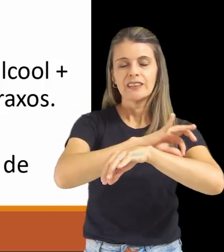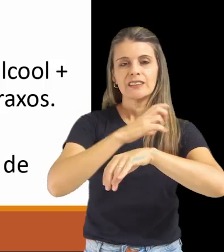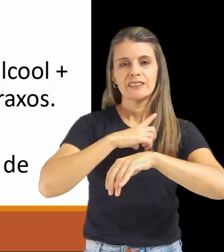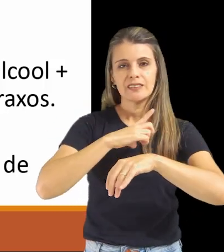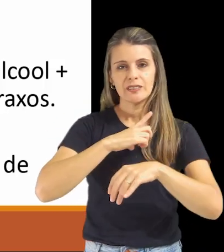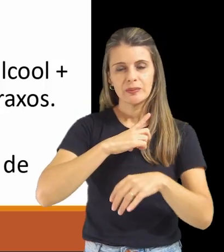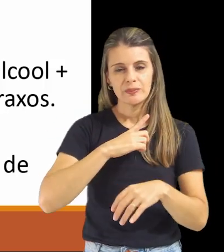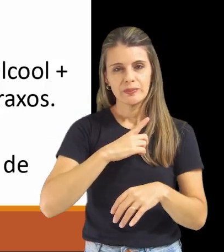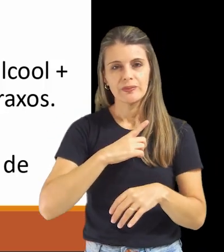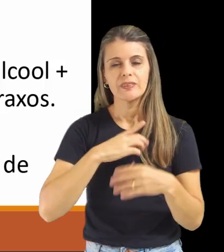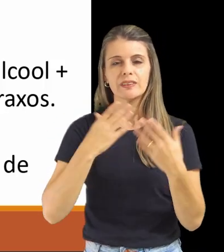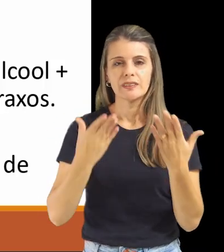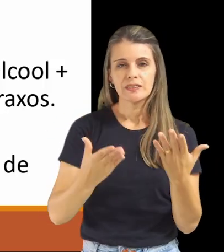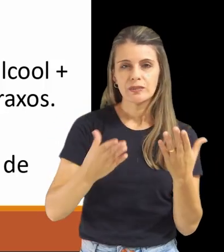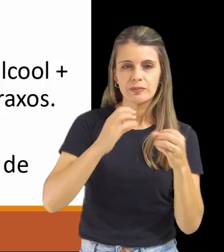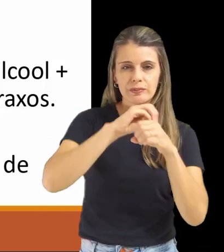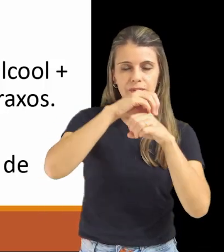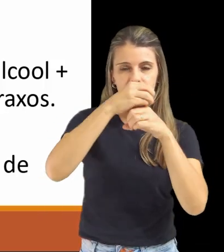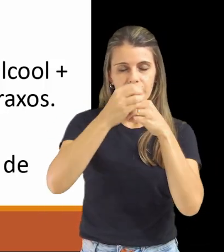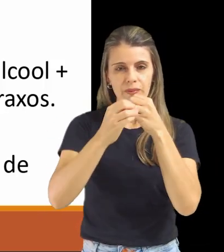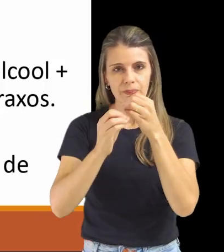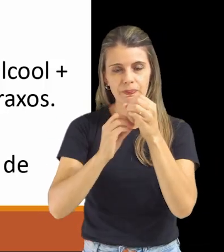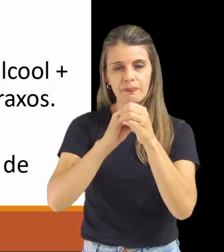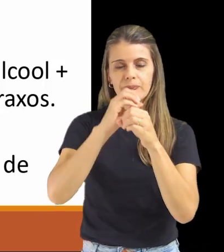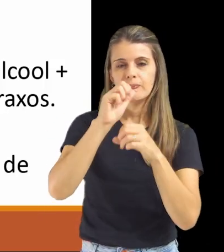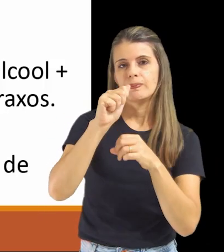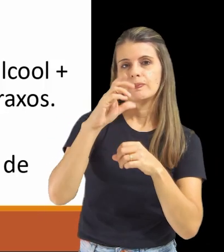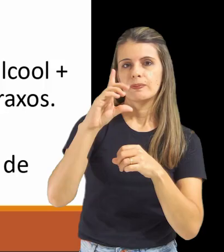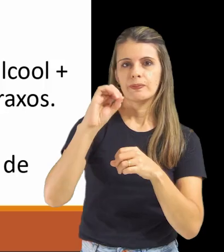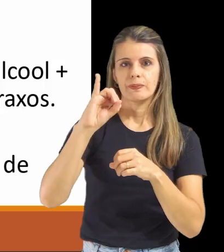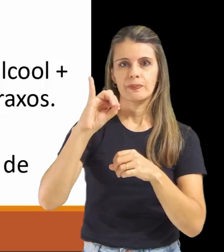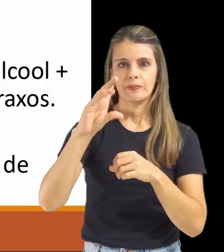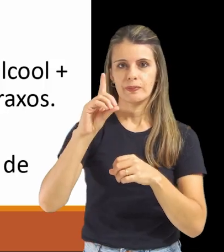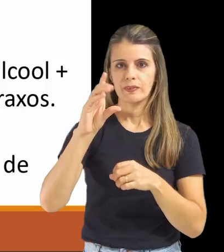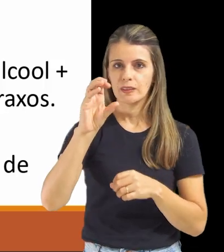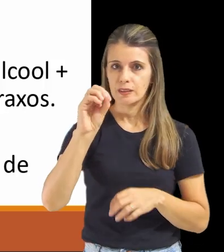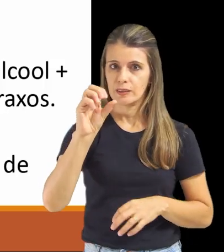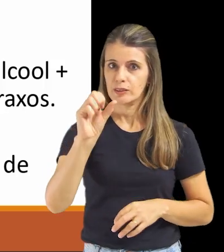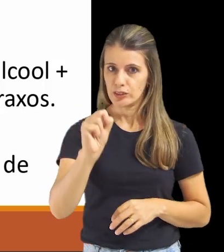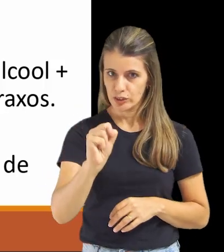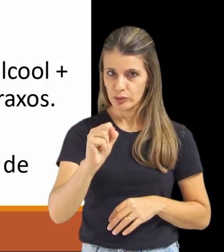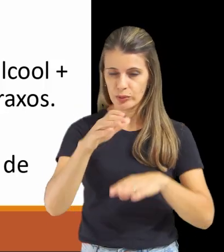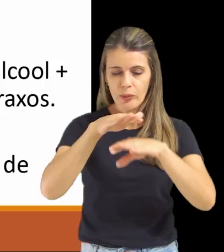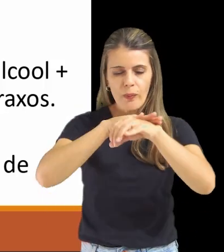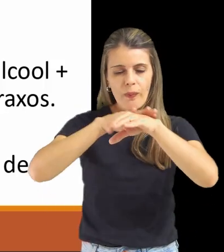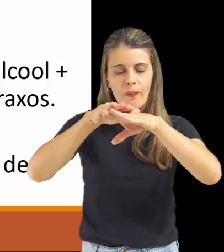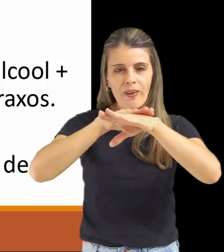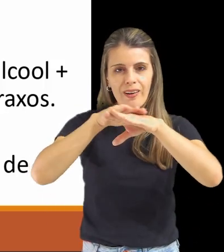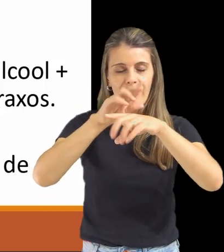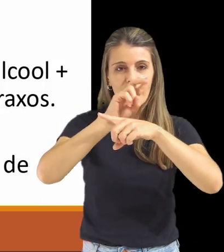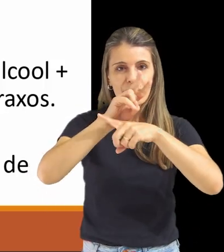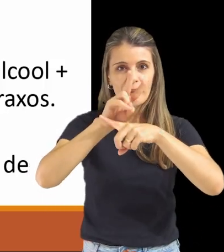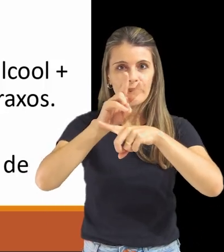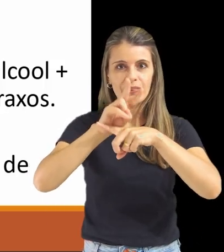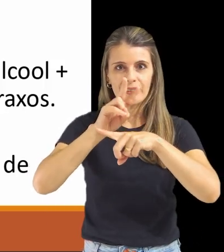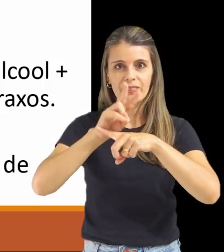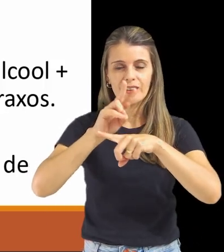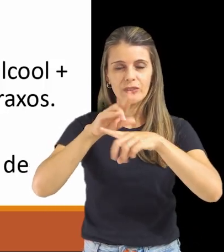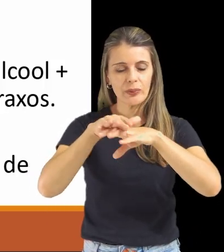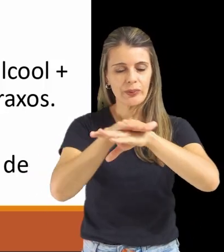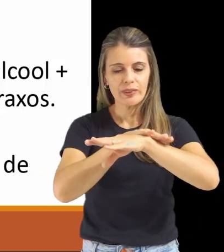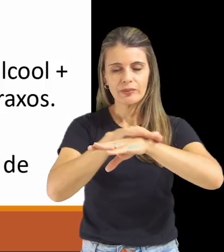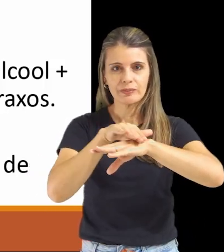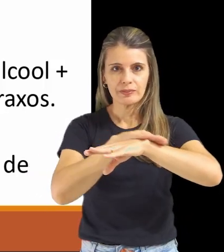álcool de uma ou mais moléculas de ácidos graxos, tem ação hipermeabilizante, ou seja, protege, né,